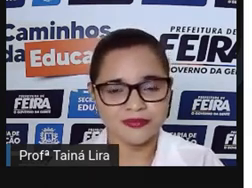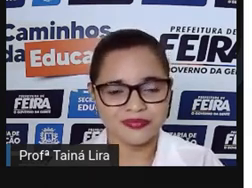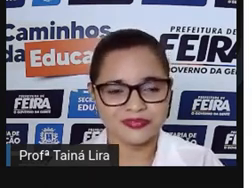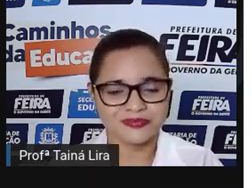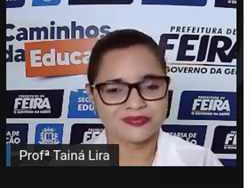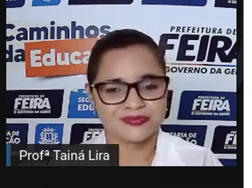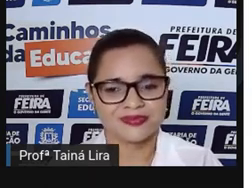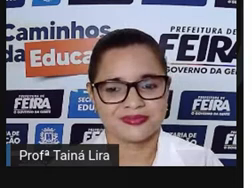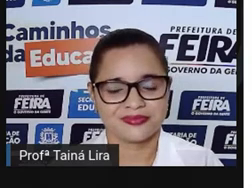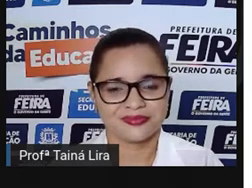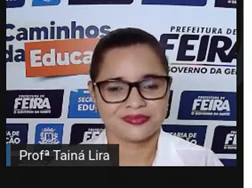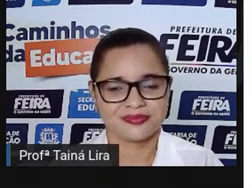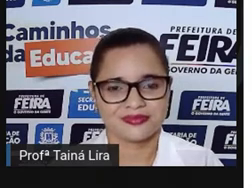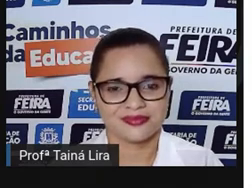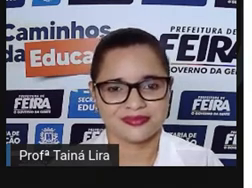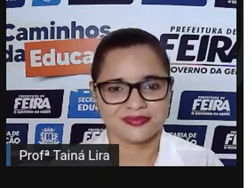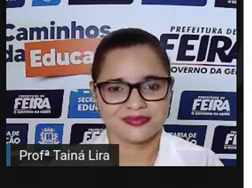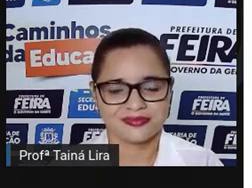amigo?